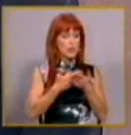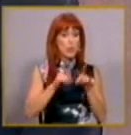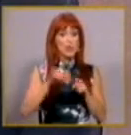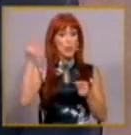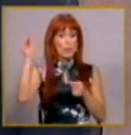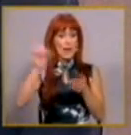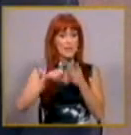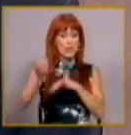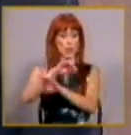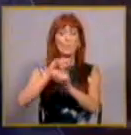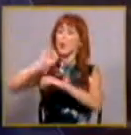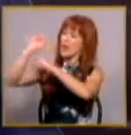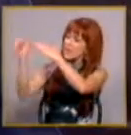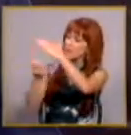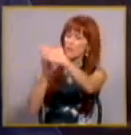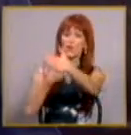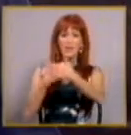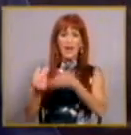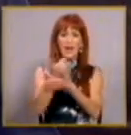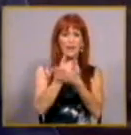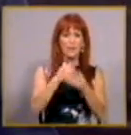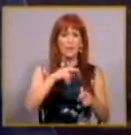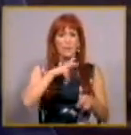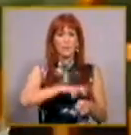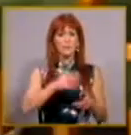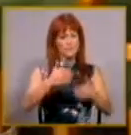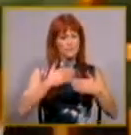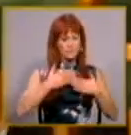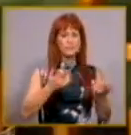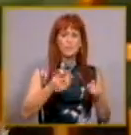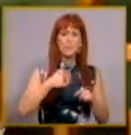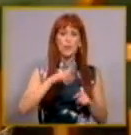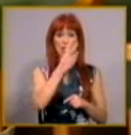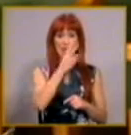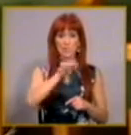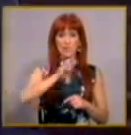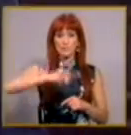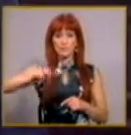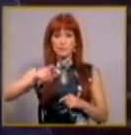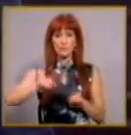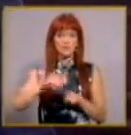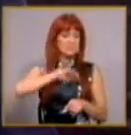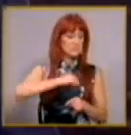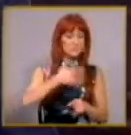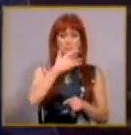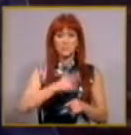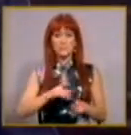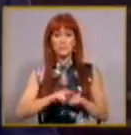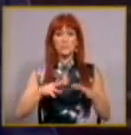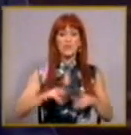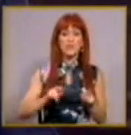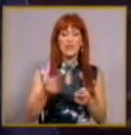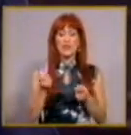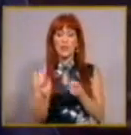Central Europeu para devolver esses lucros a Portugal. O que é que isso significa? 3 mil milhões de euros, o subsídio de Natal, o subsídio de férias, dinheiro